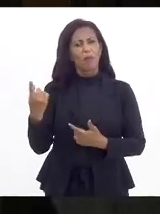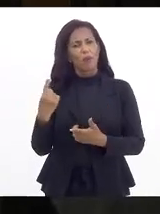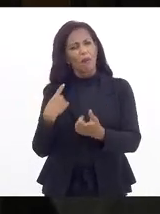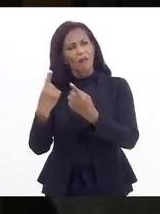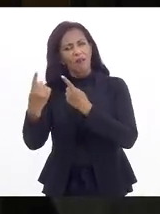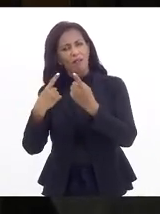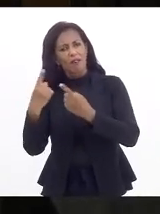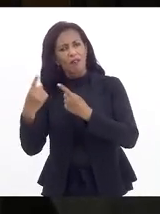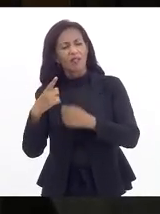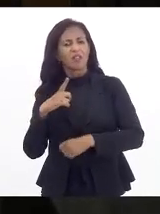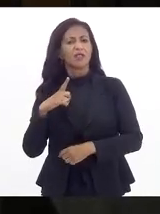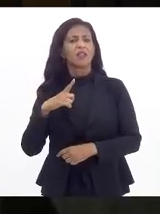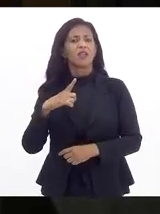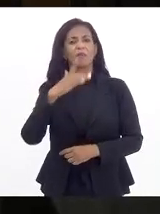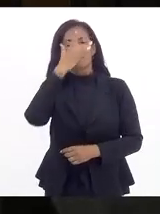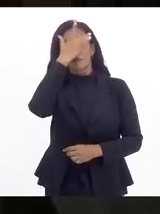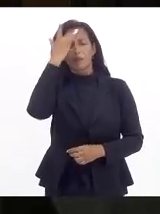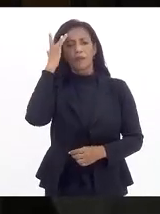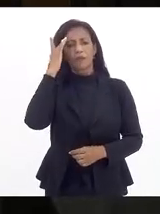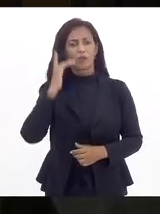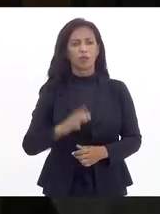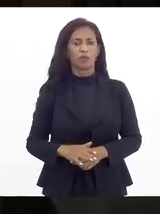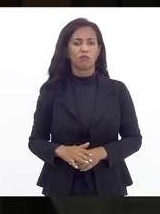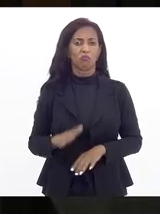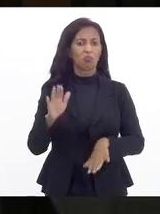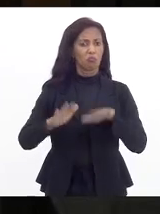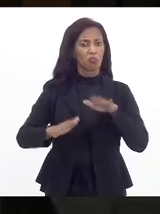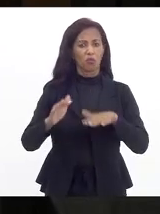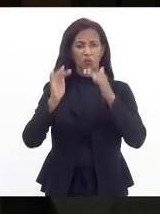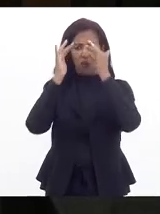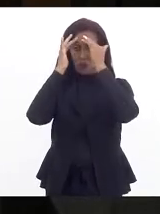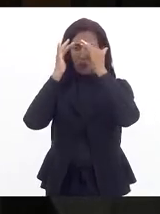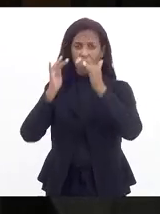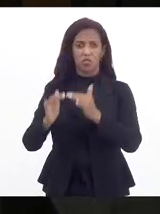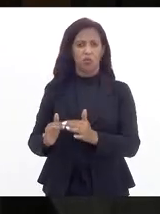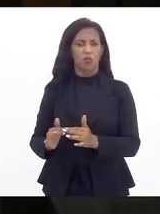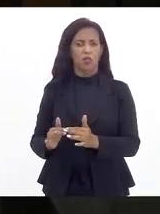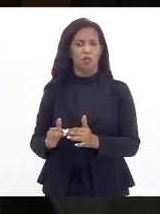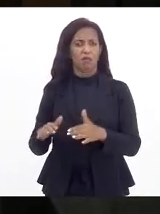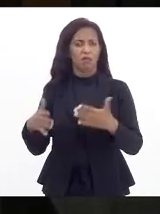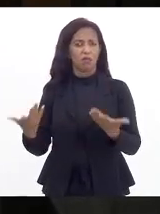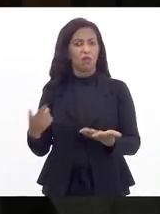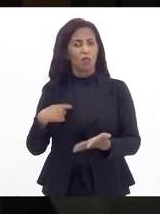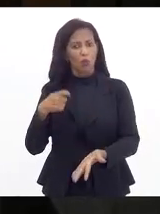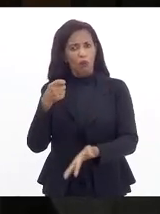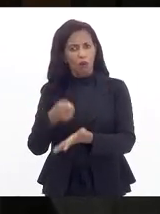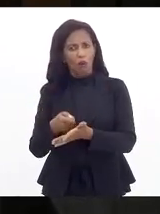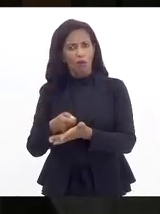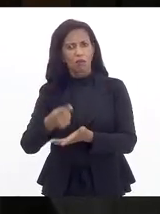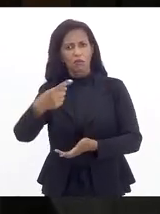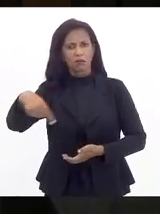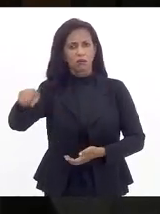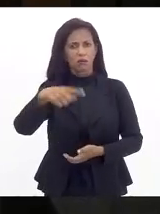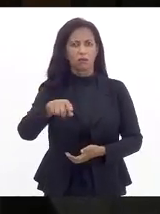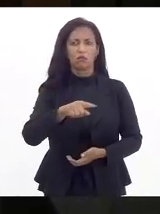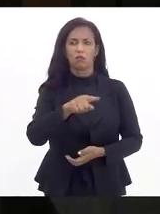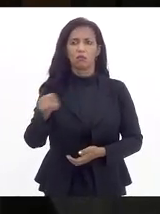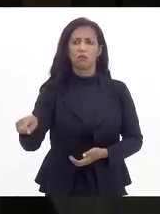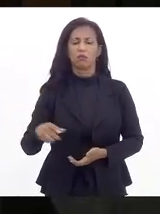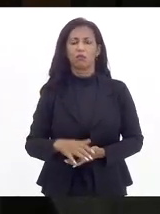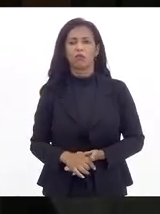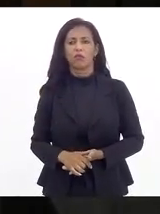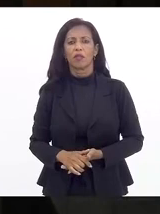Intendente Magalhães tem pessoas que talvez não respeitem tanto o contribuinte. Eu garanto a todos que estão aqui que